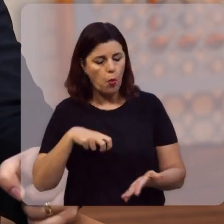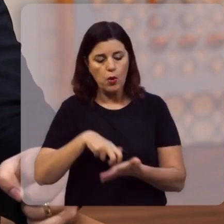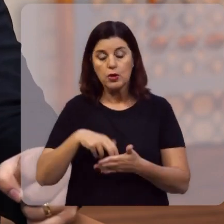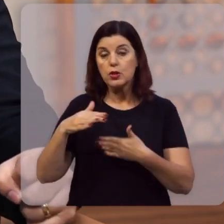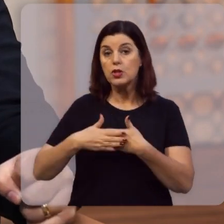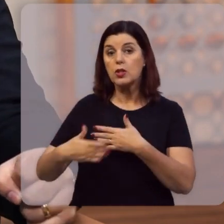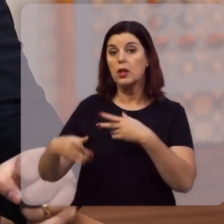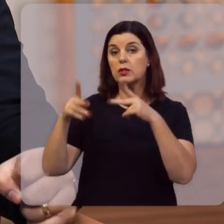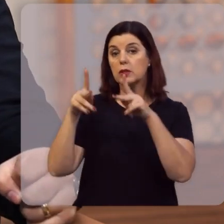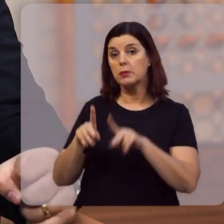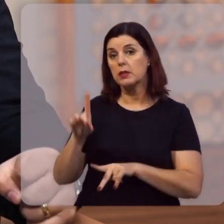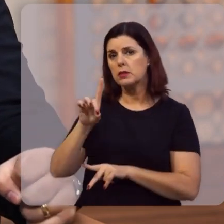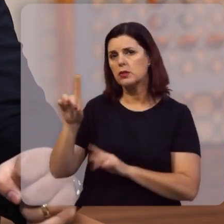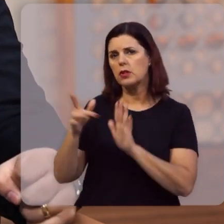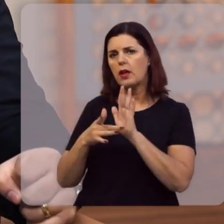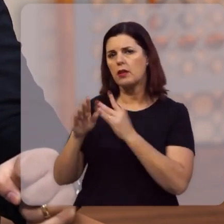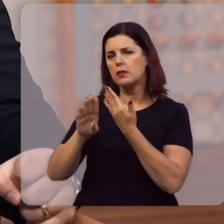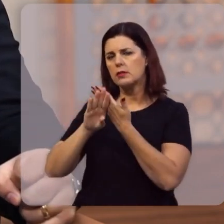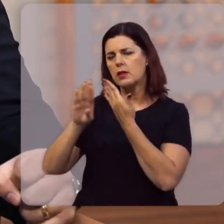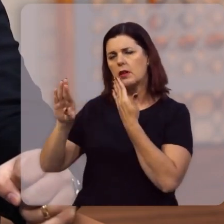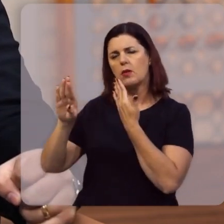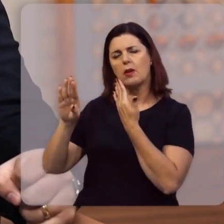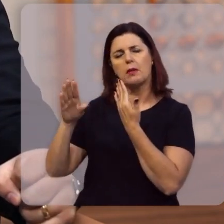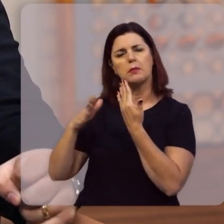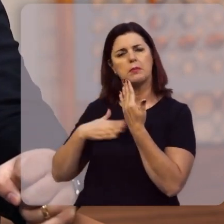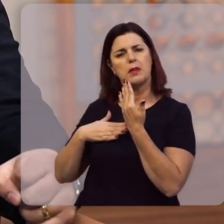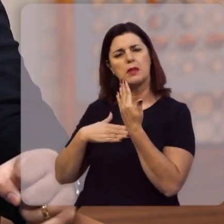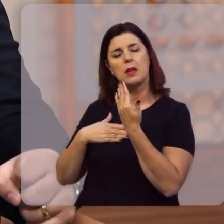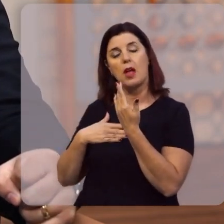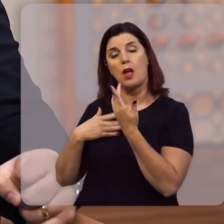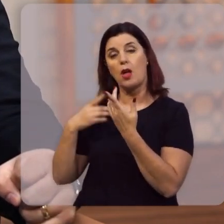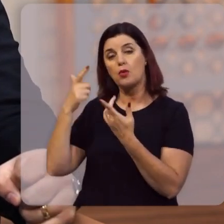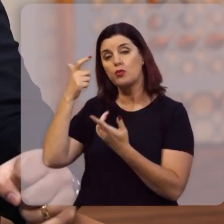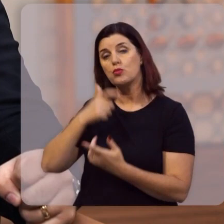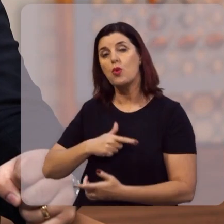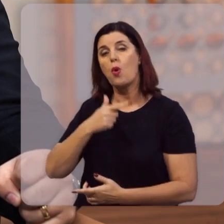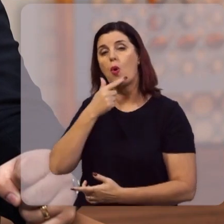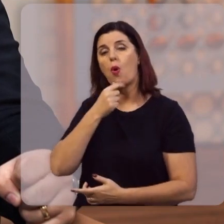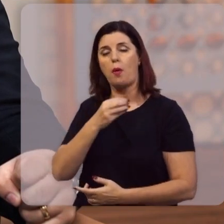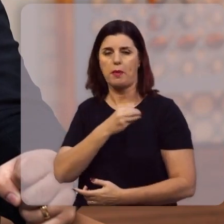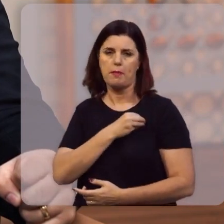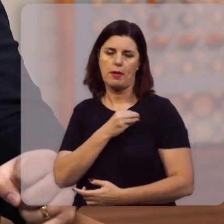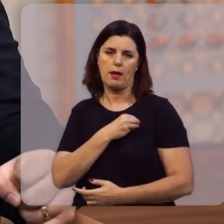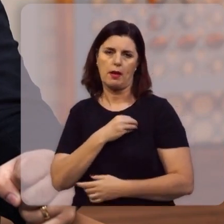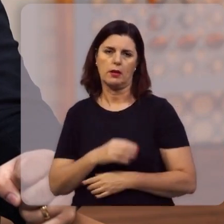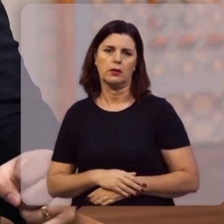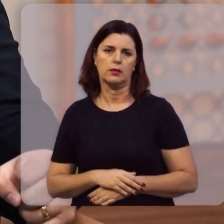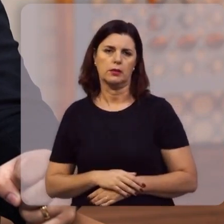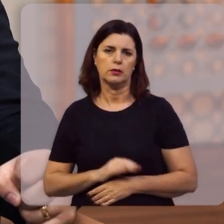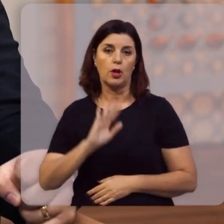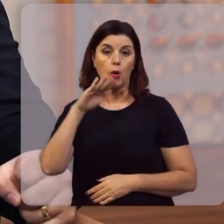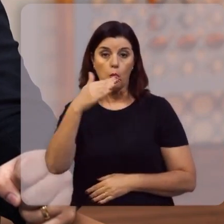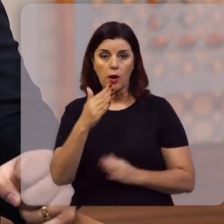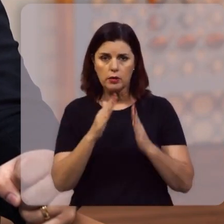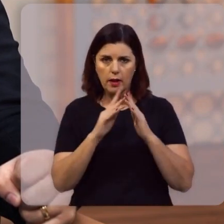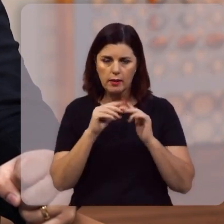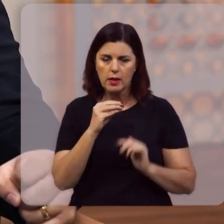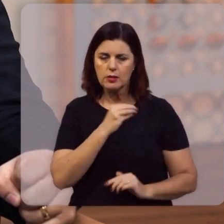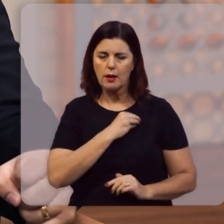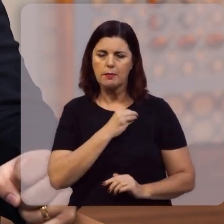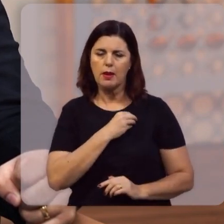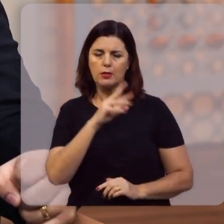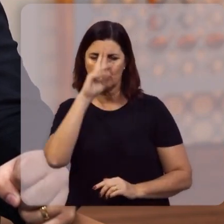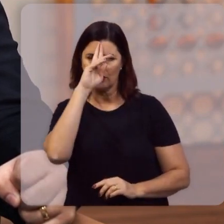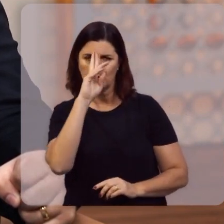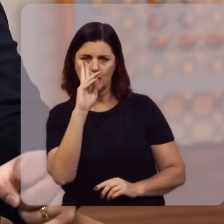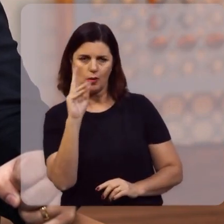de Jesus e diz: afasta-te de mim, Senhor, porque eu sou homem pecador. Quando a igreja peca, o Senhor